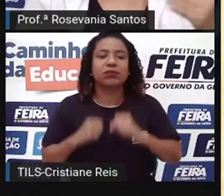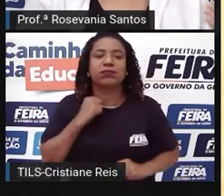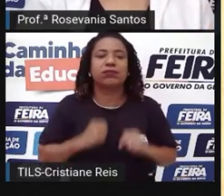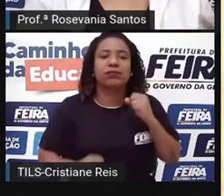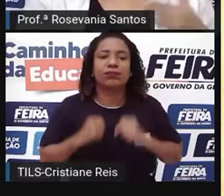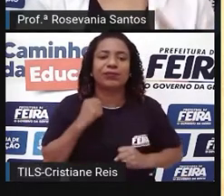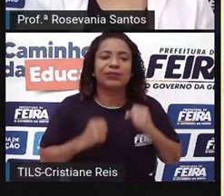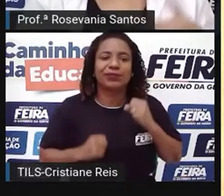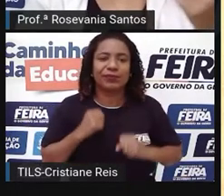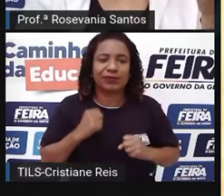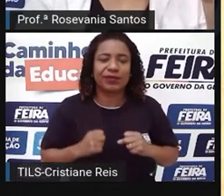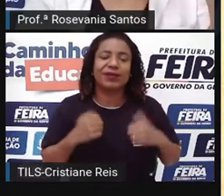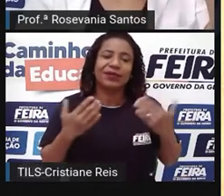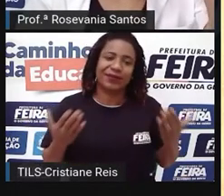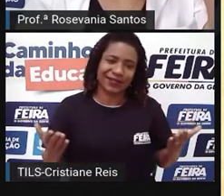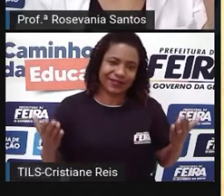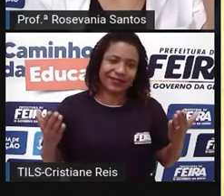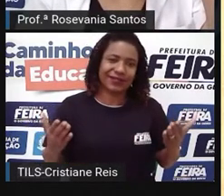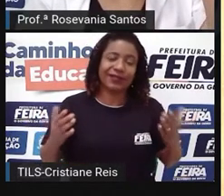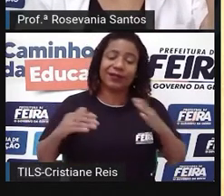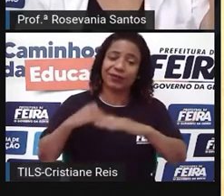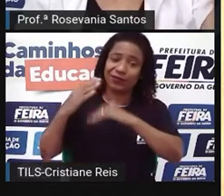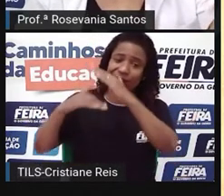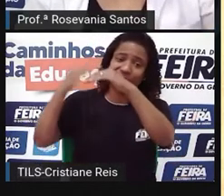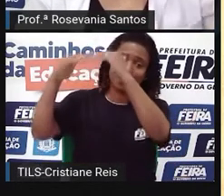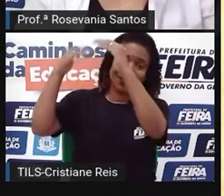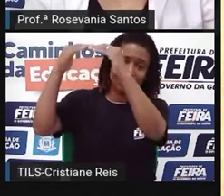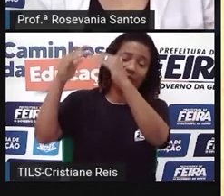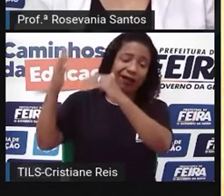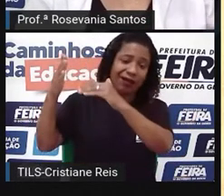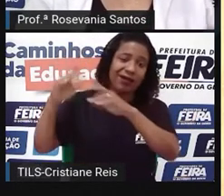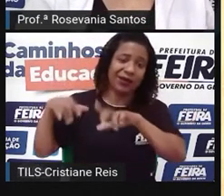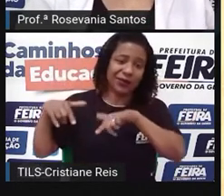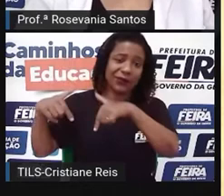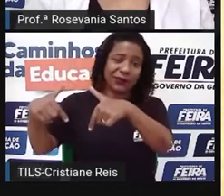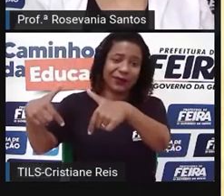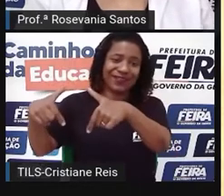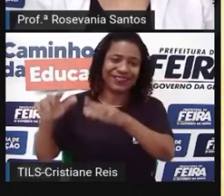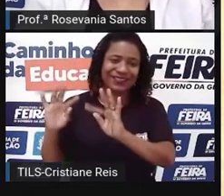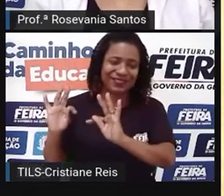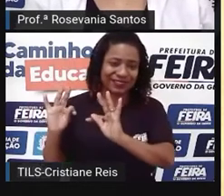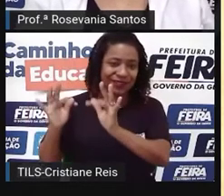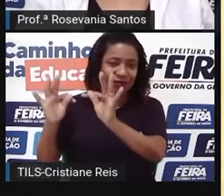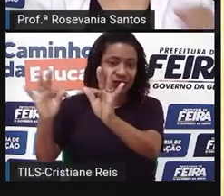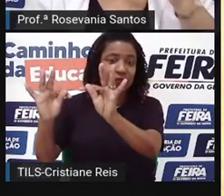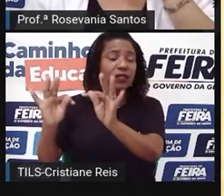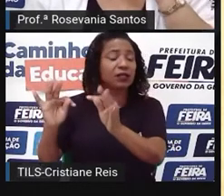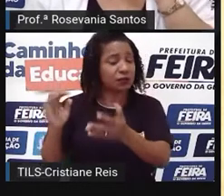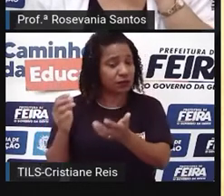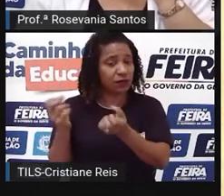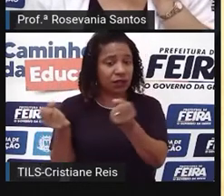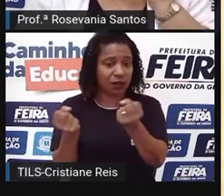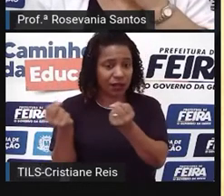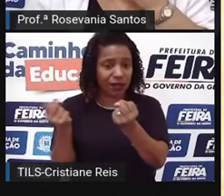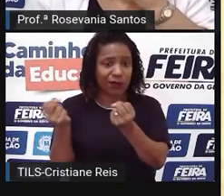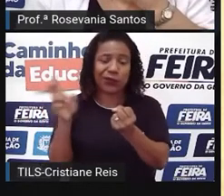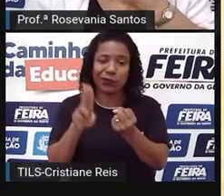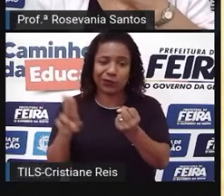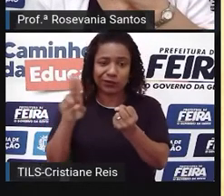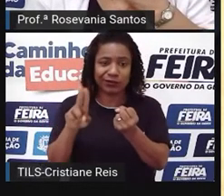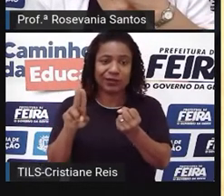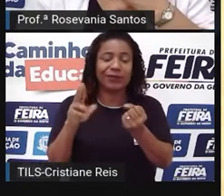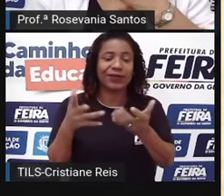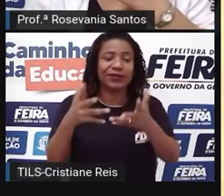que o desenvolvimento já chegou, eles usam os carros, mas já é uma característica cultural mesmo no espaço.